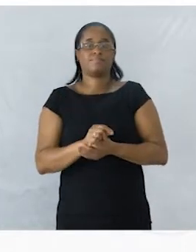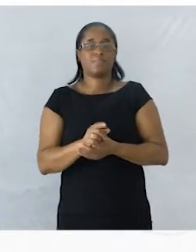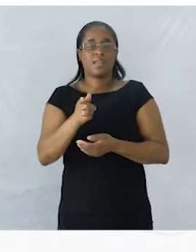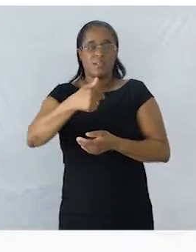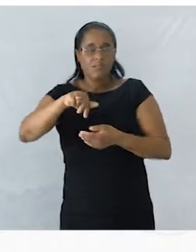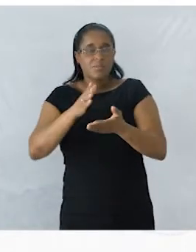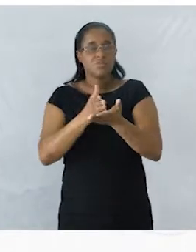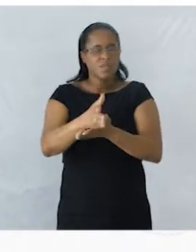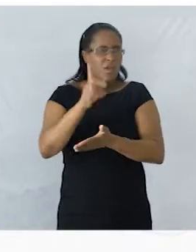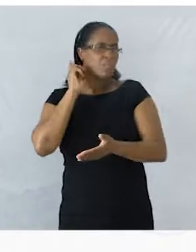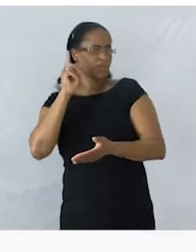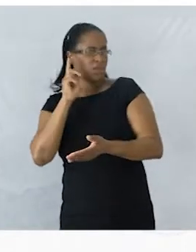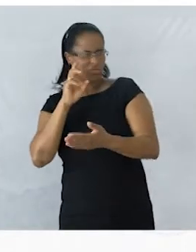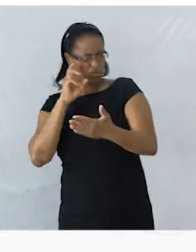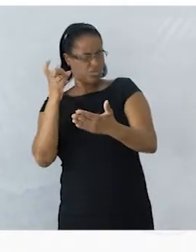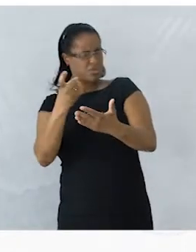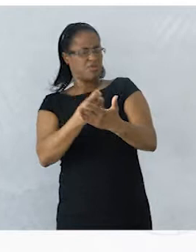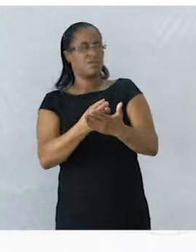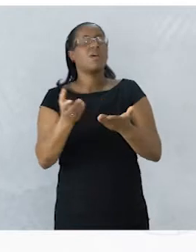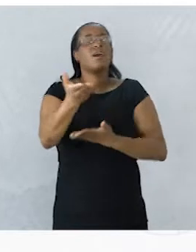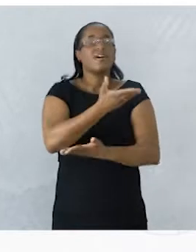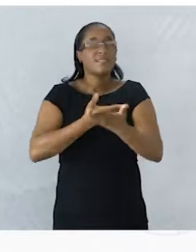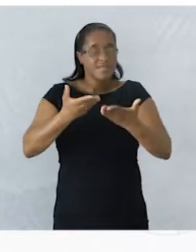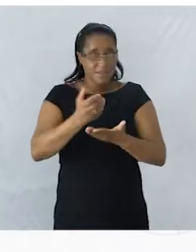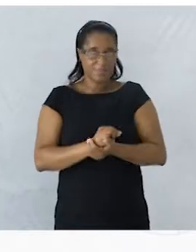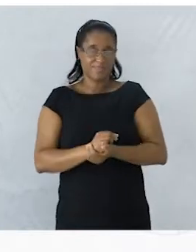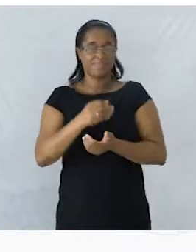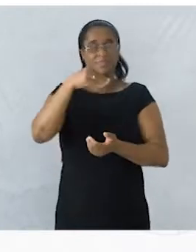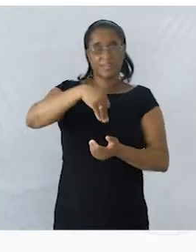É importante observar a relação de pertença